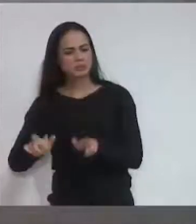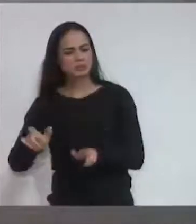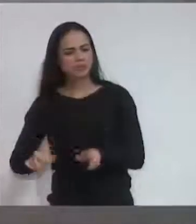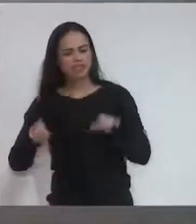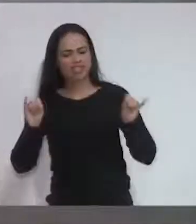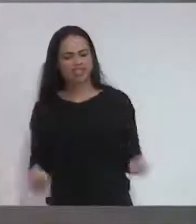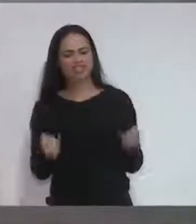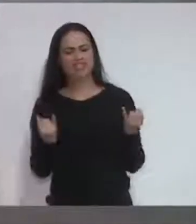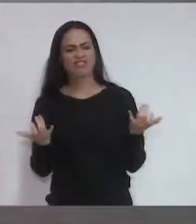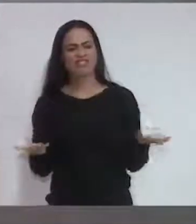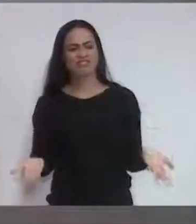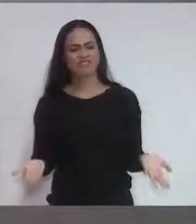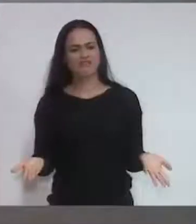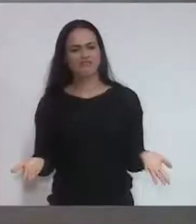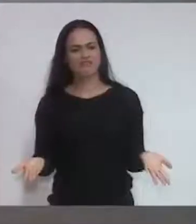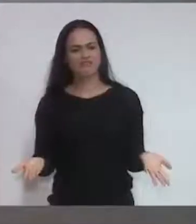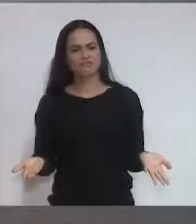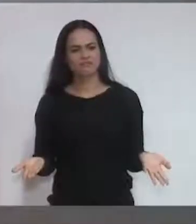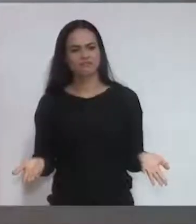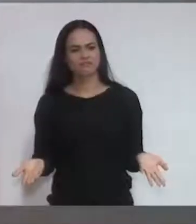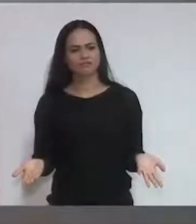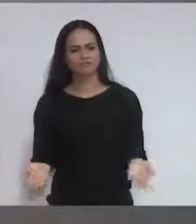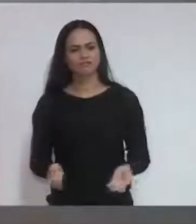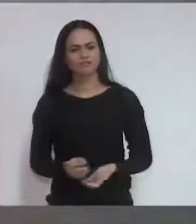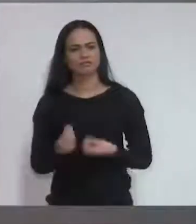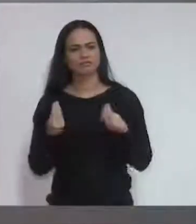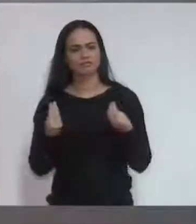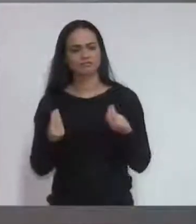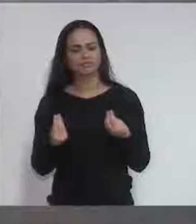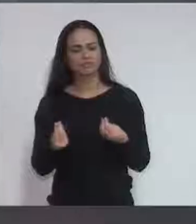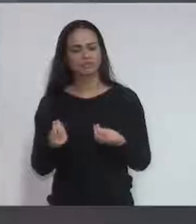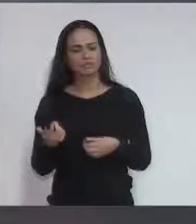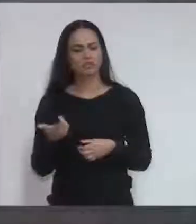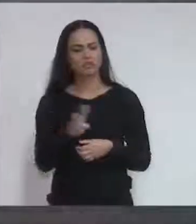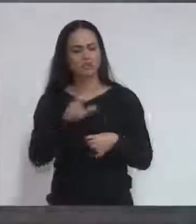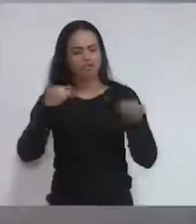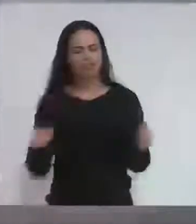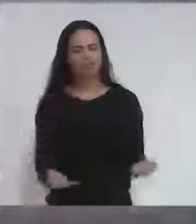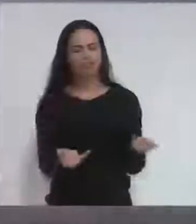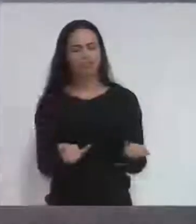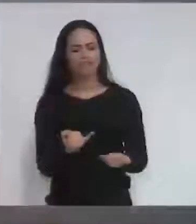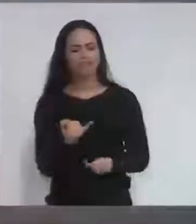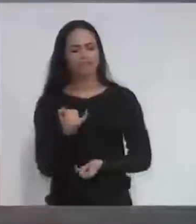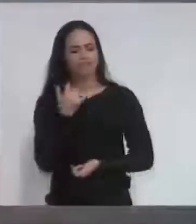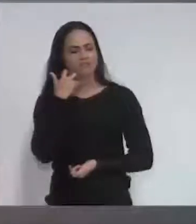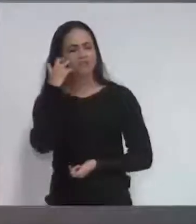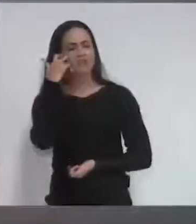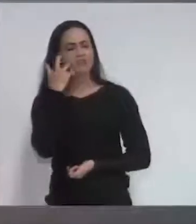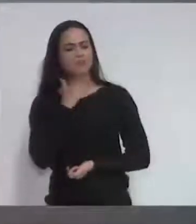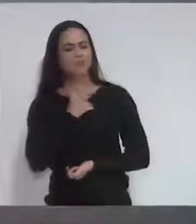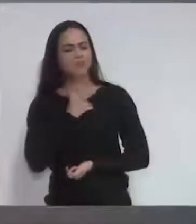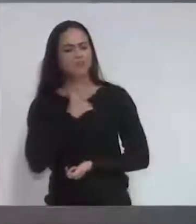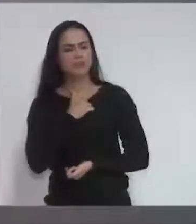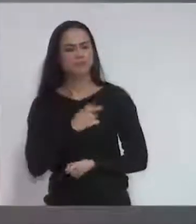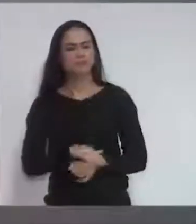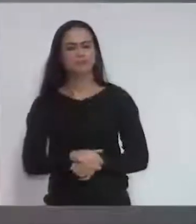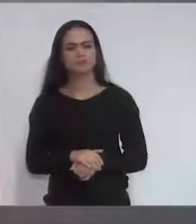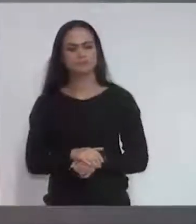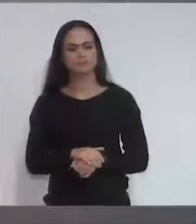para querer se dar bem em cima das pessoas. É vergonhoso. A pessoa está cobrando